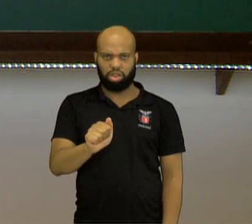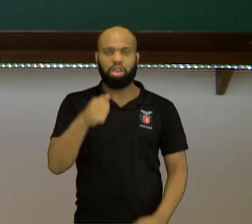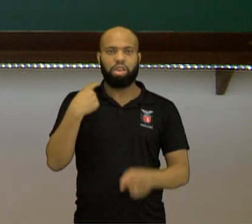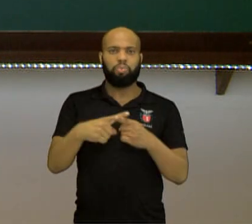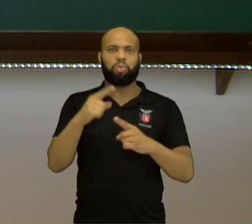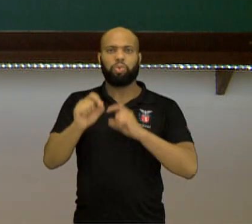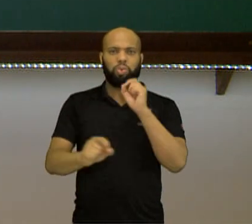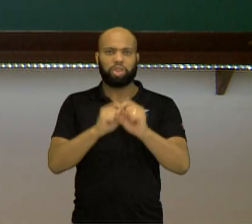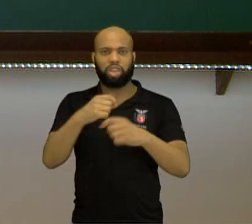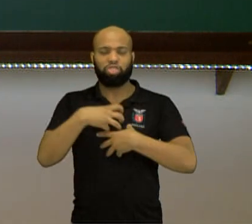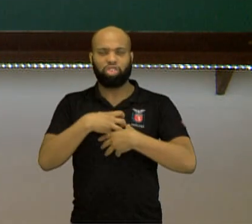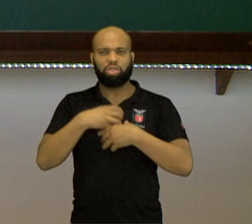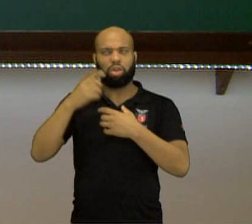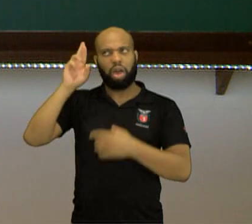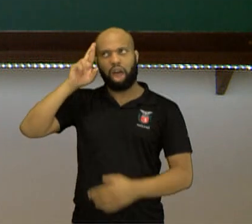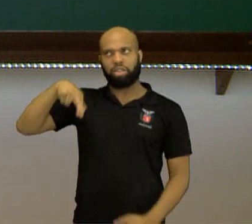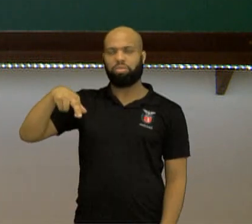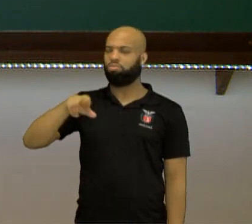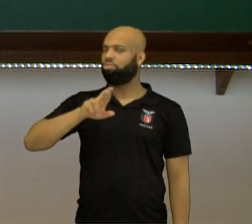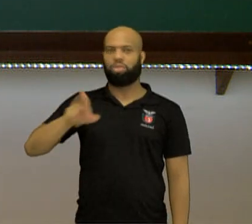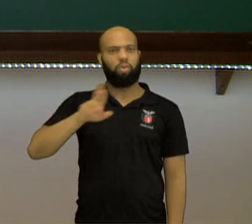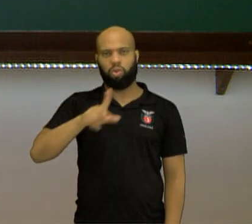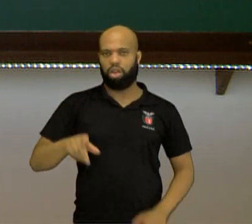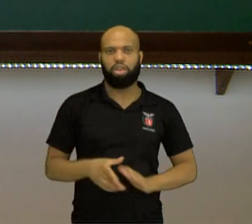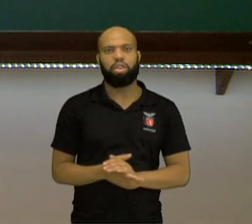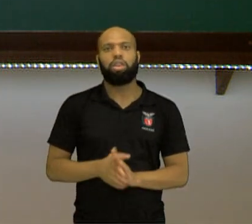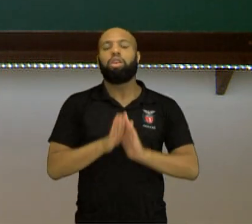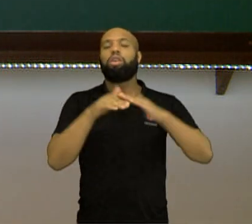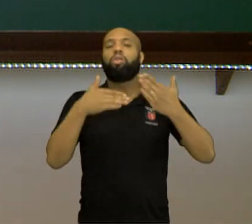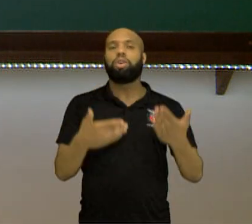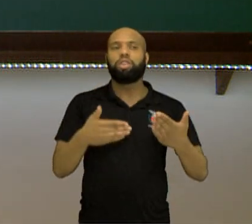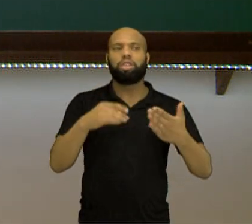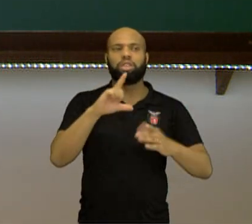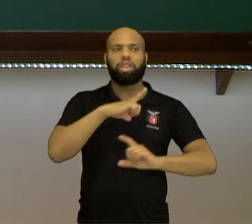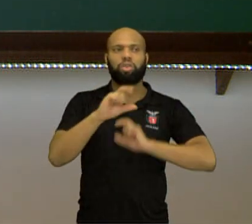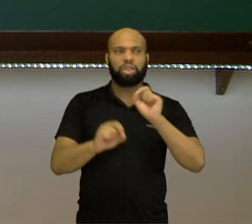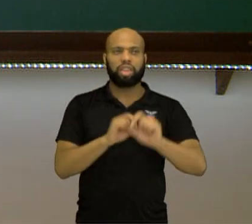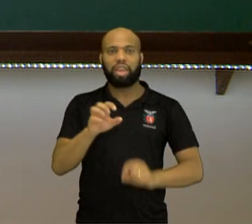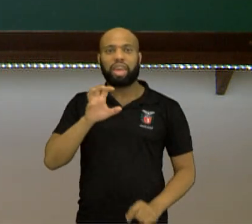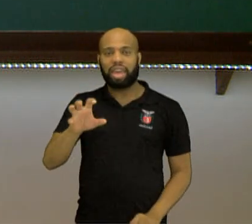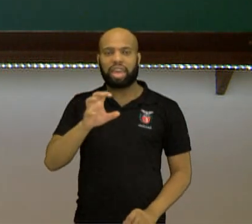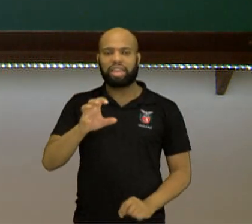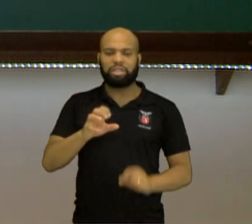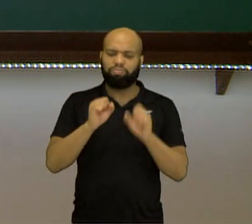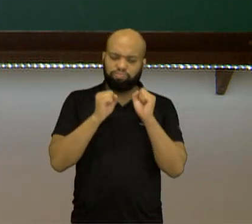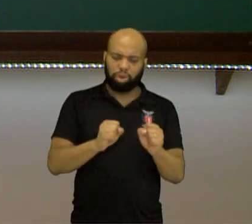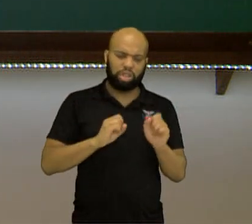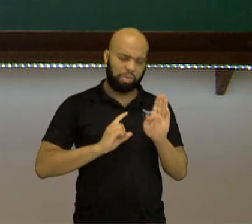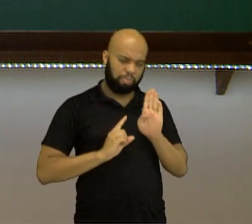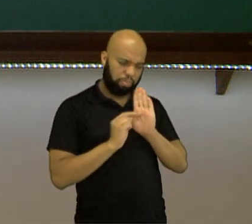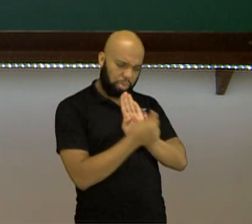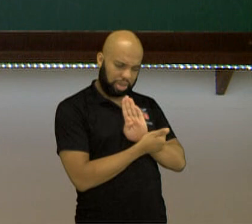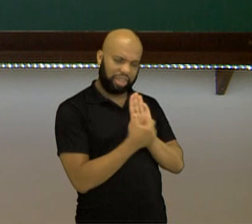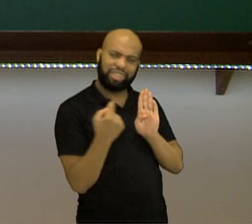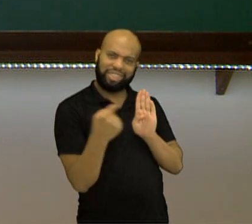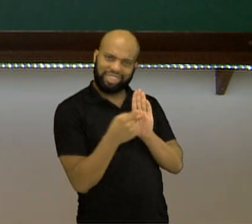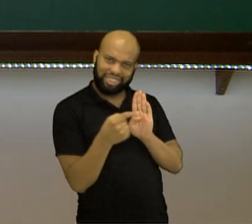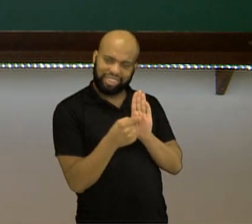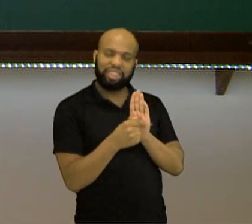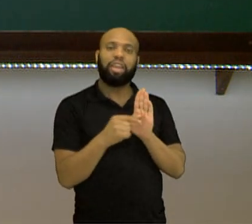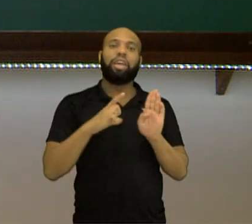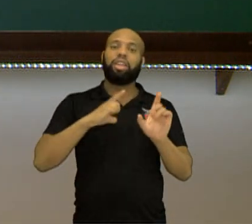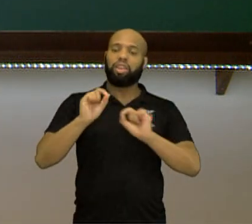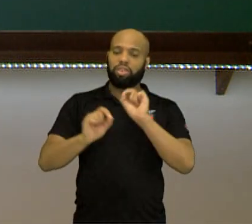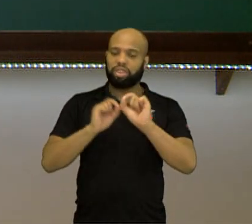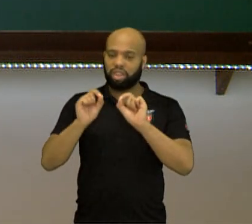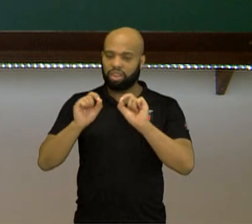e nem sempre racional. Então, o poder burguês, politicamente falando, vai